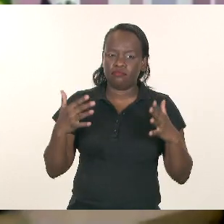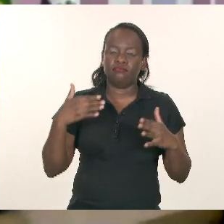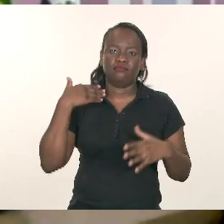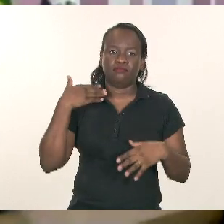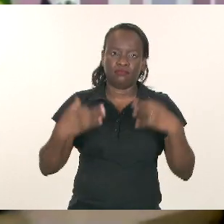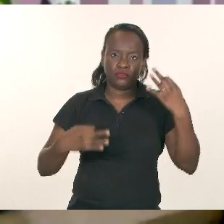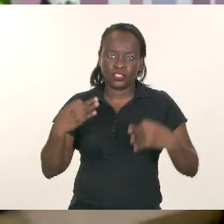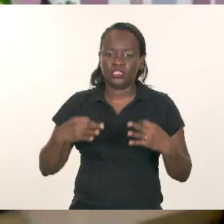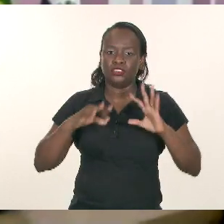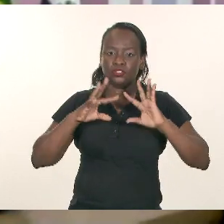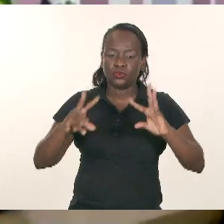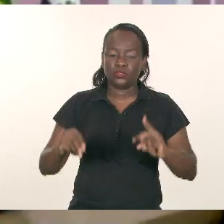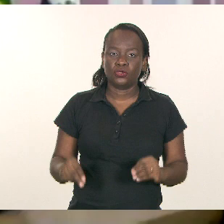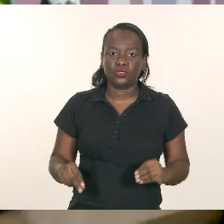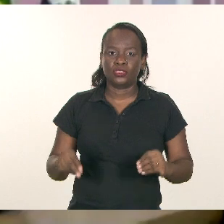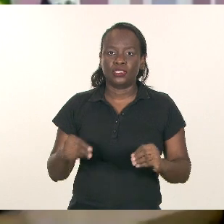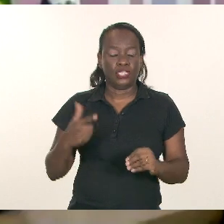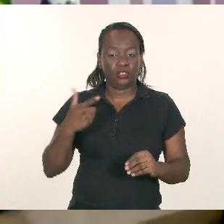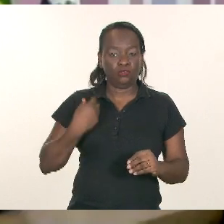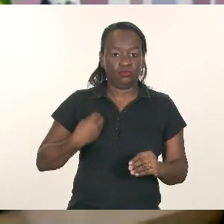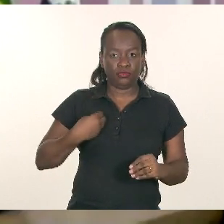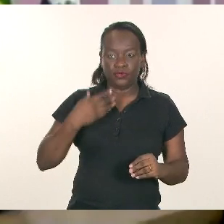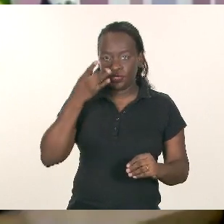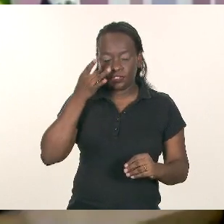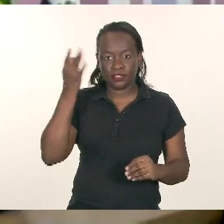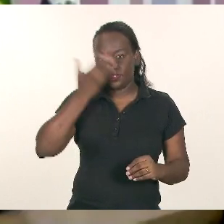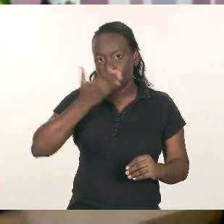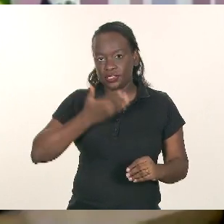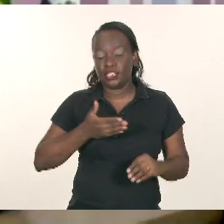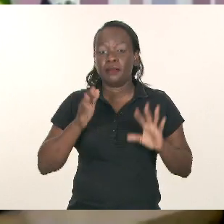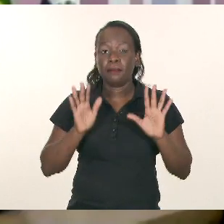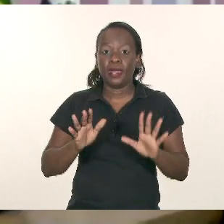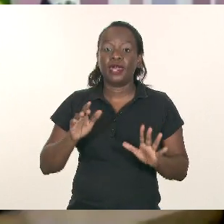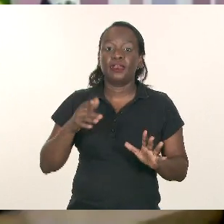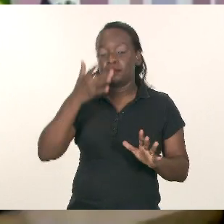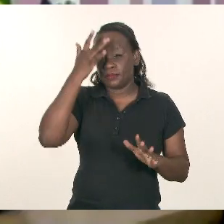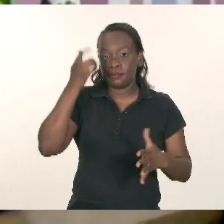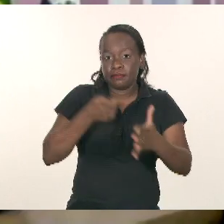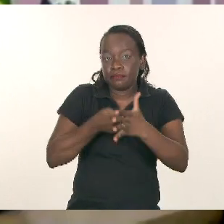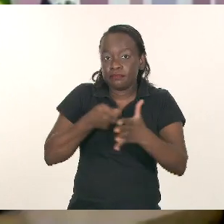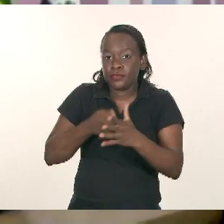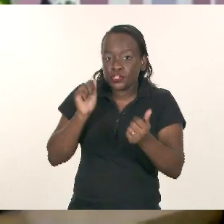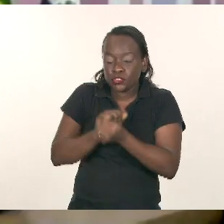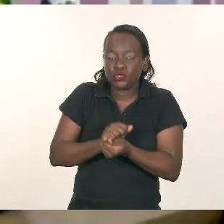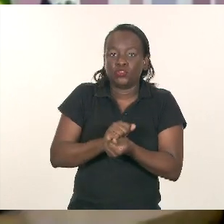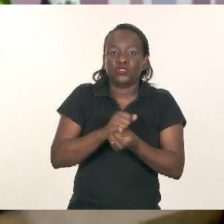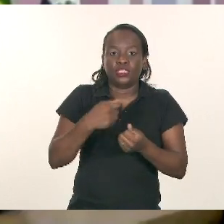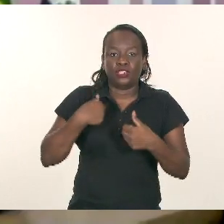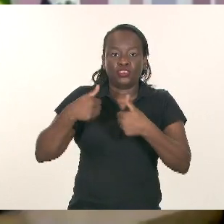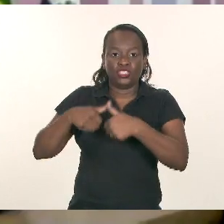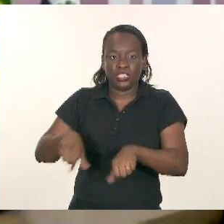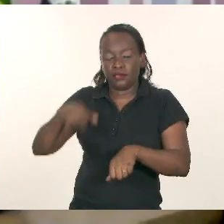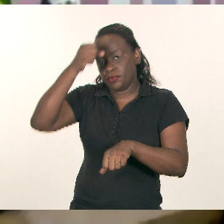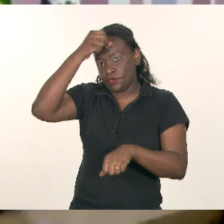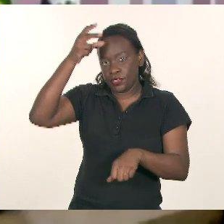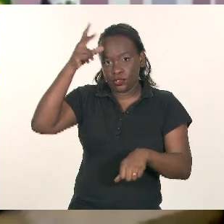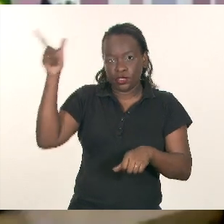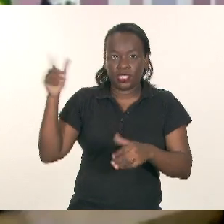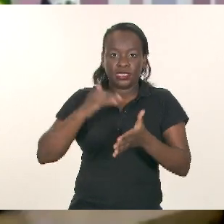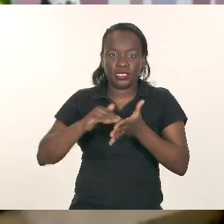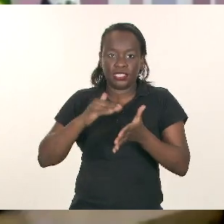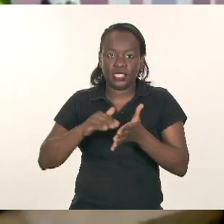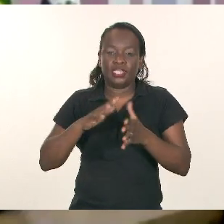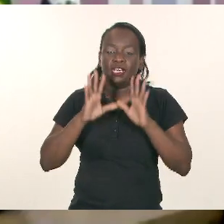juízas, todas. Eu não estou no plenário, não sei, mas a gente aí militou juntos enquanto eu estava no município, enquanto secretária